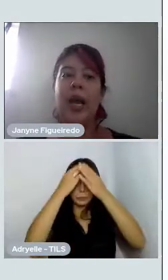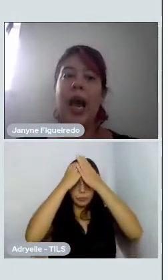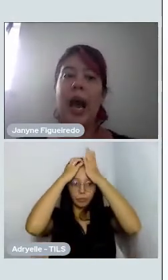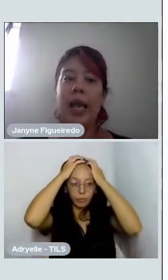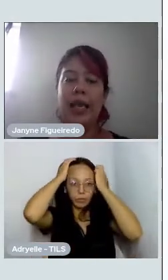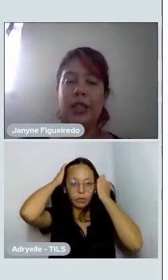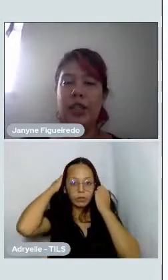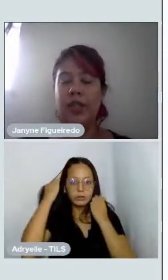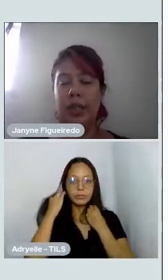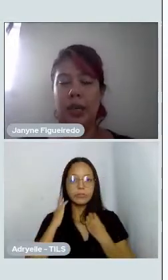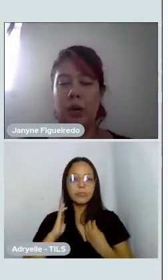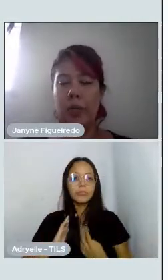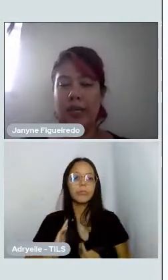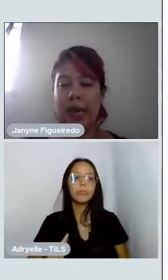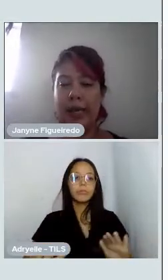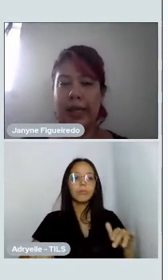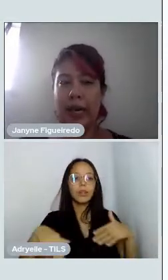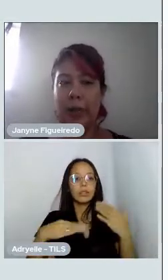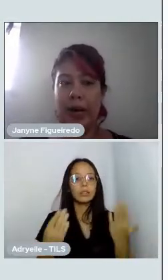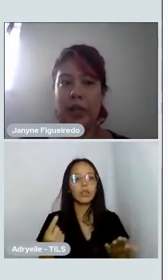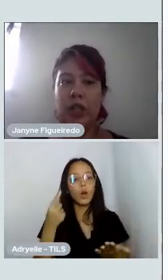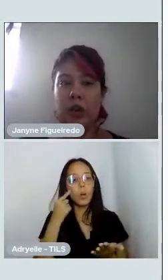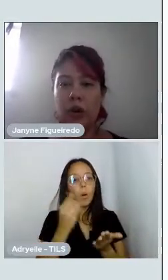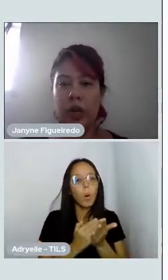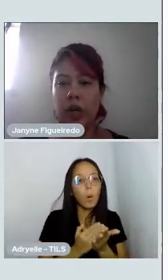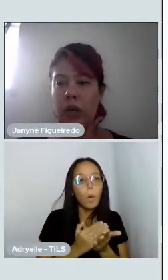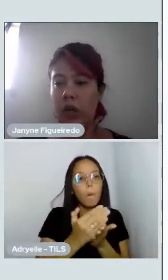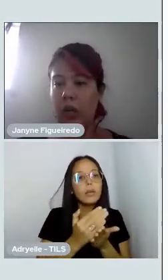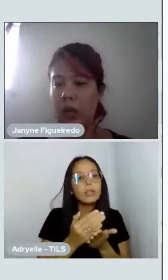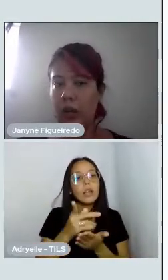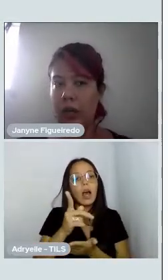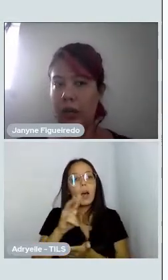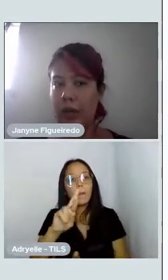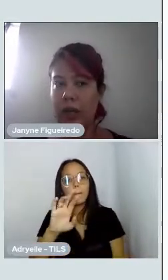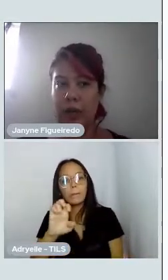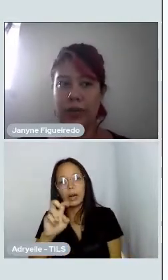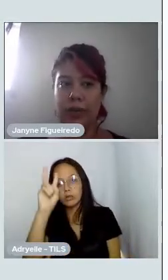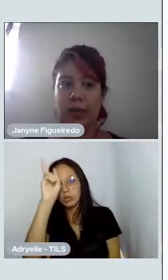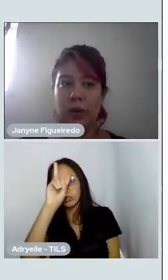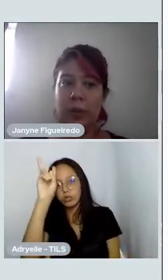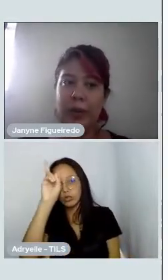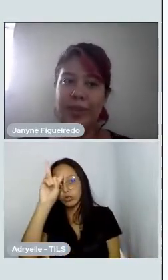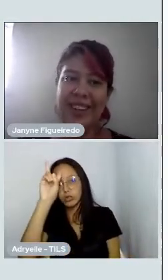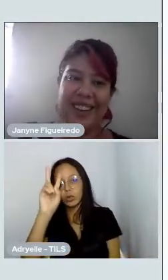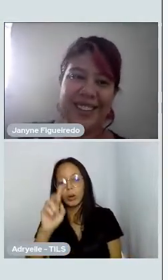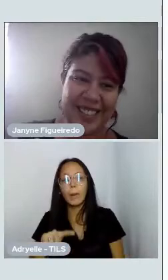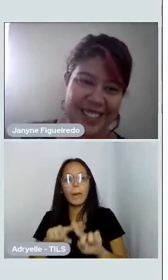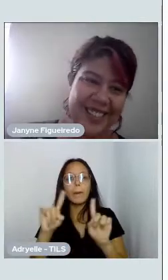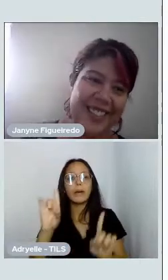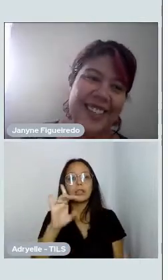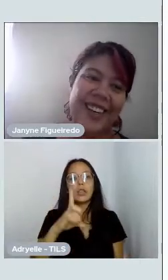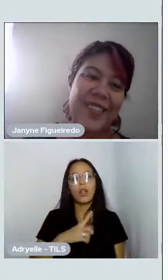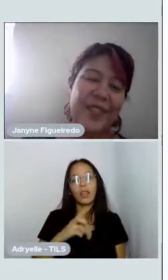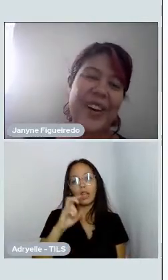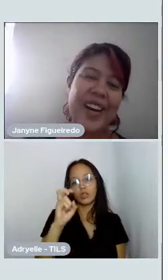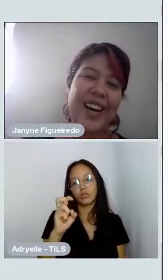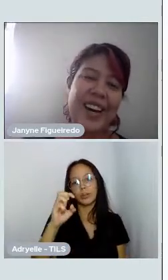Bem, aí a gente ia começar a entrar na pré-história, que eu tenho 5 minutinhos